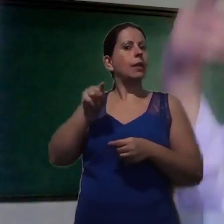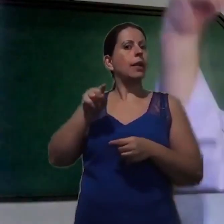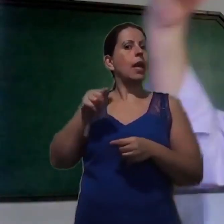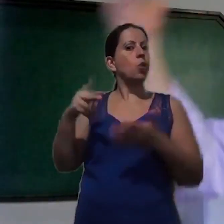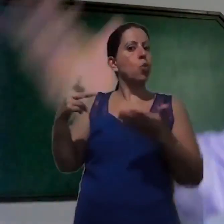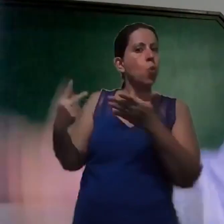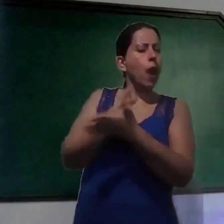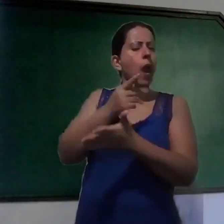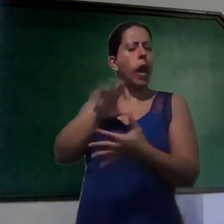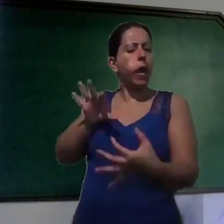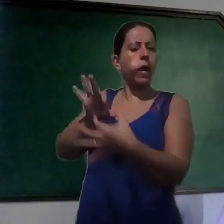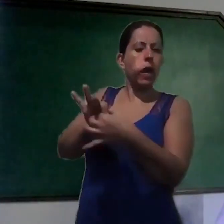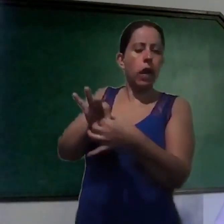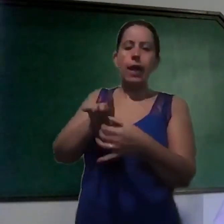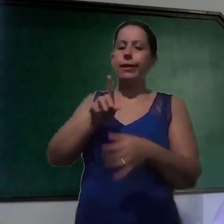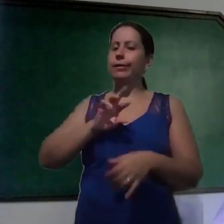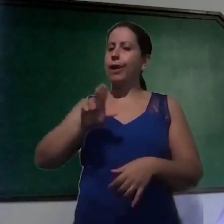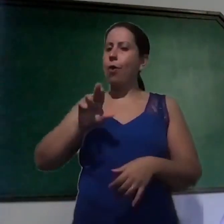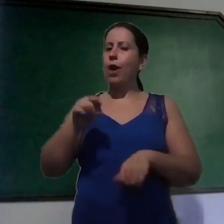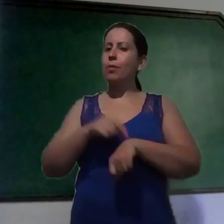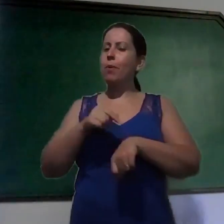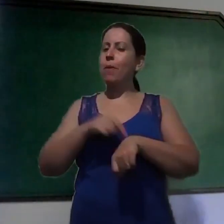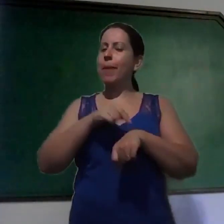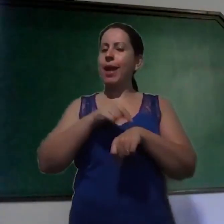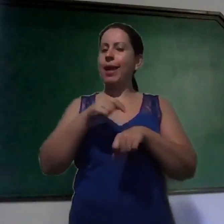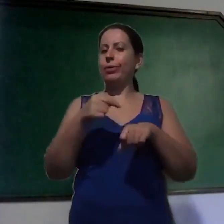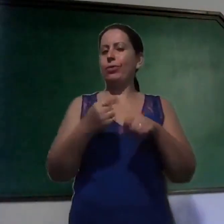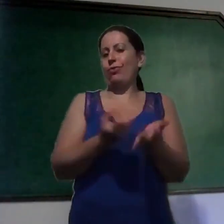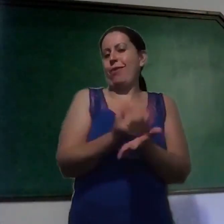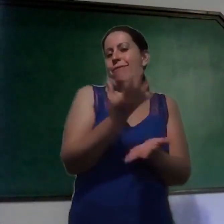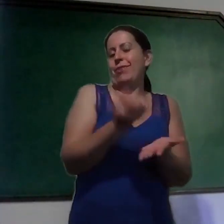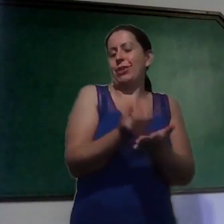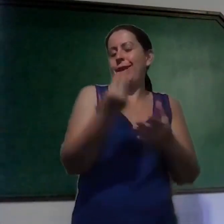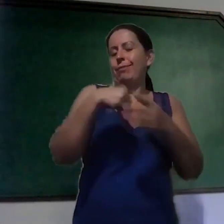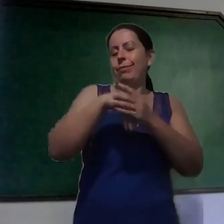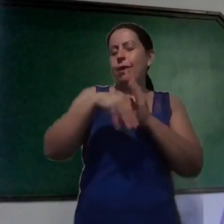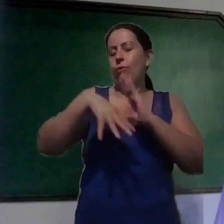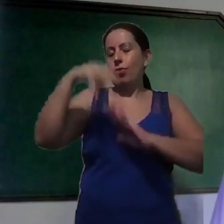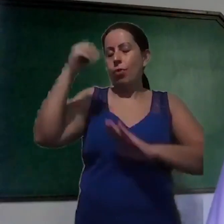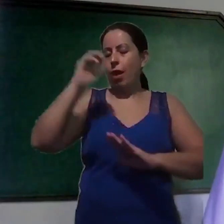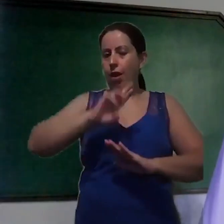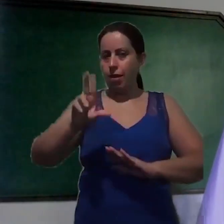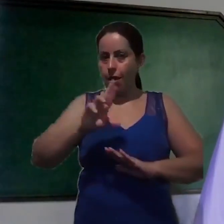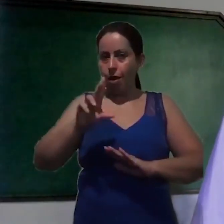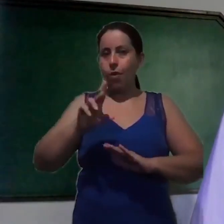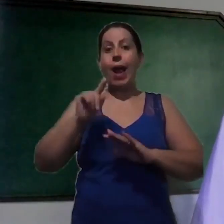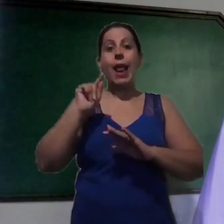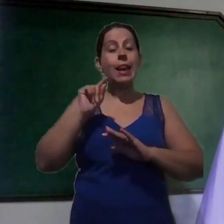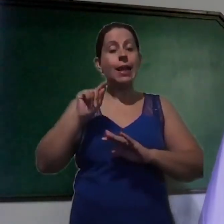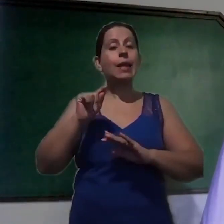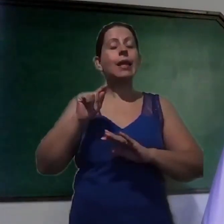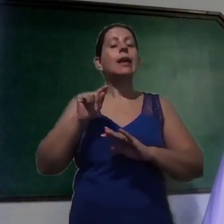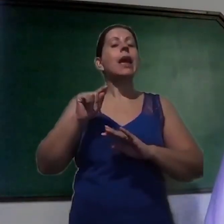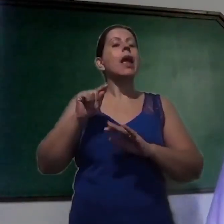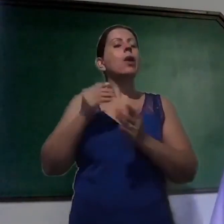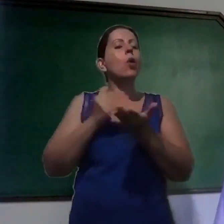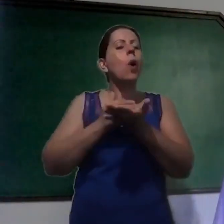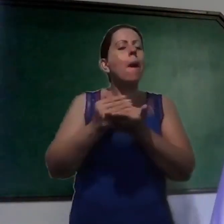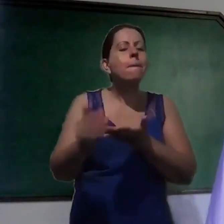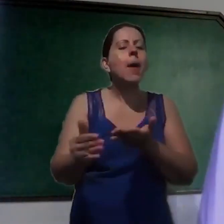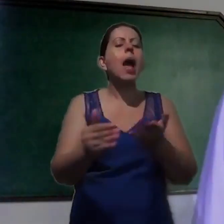ou quando você está fazendo uma oração. Ele vai lá naquele ponto. E a partir dali ele começa uma obsessão simples, fascinação